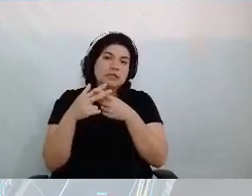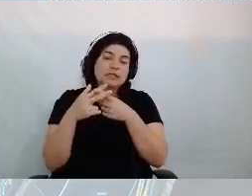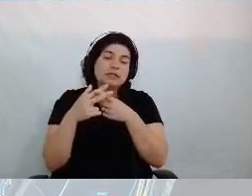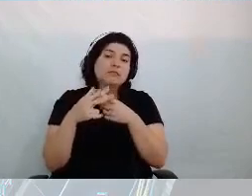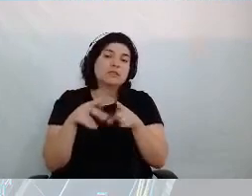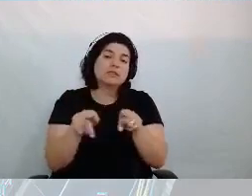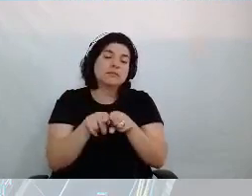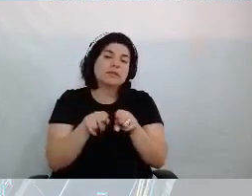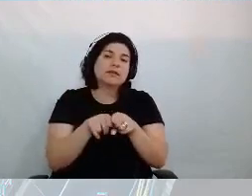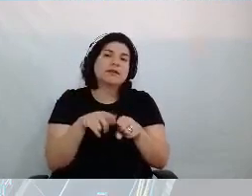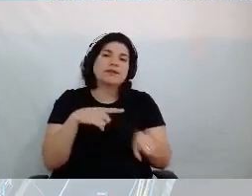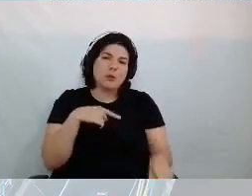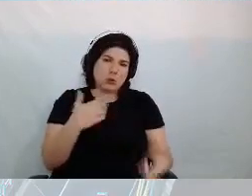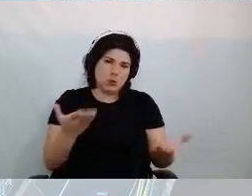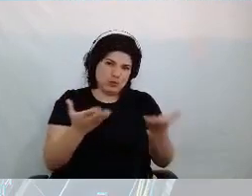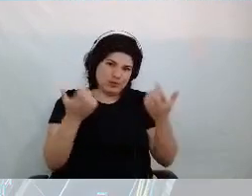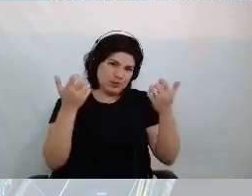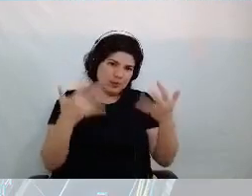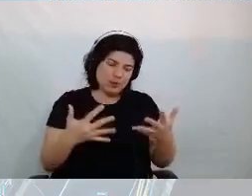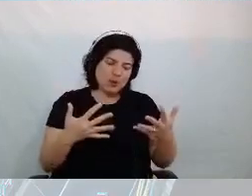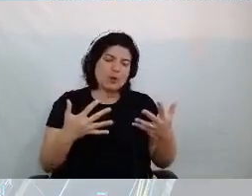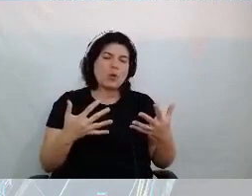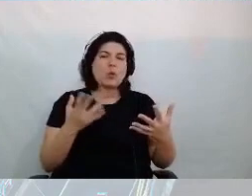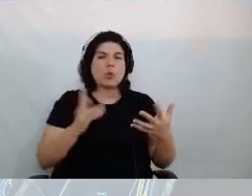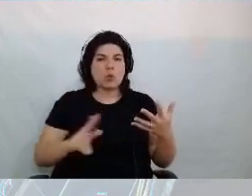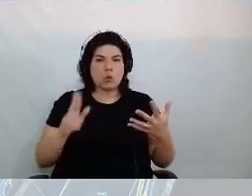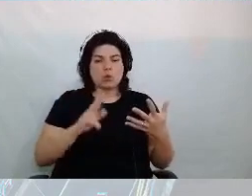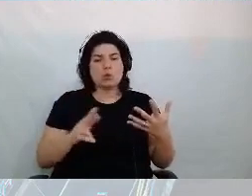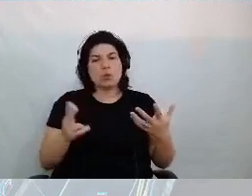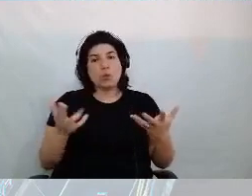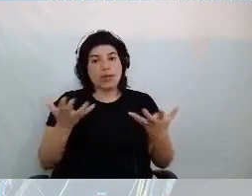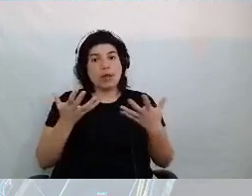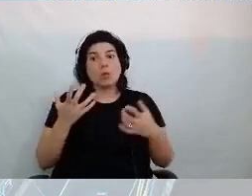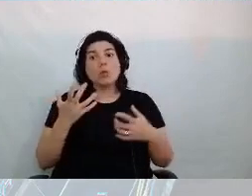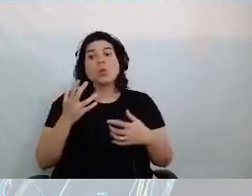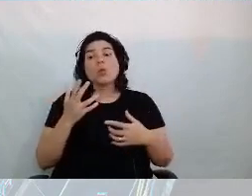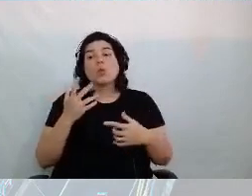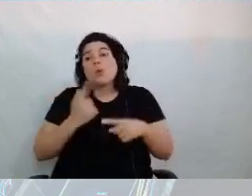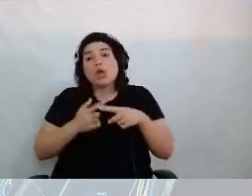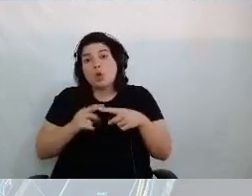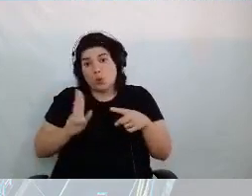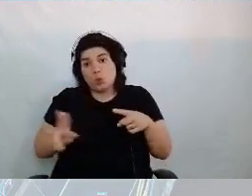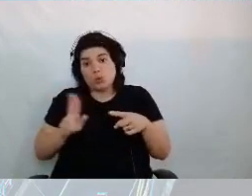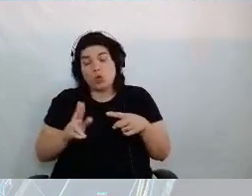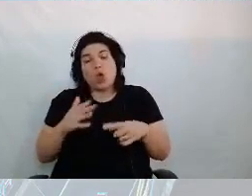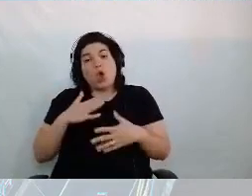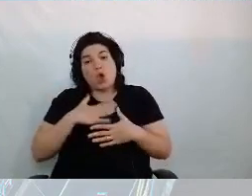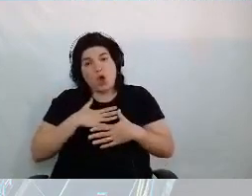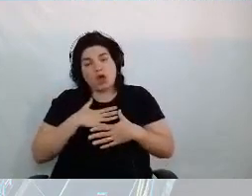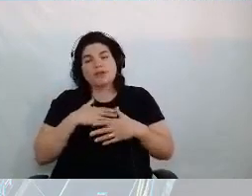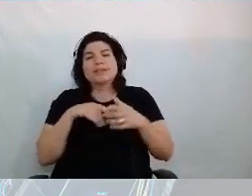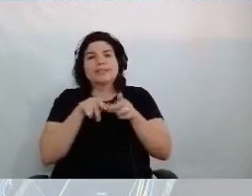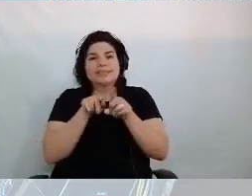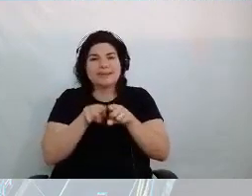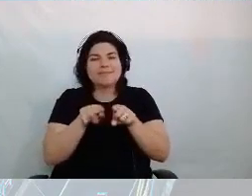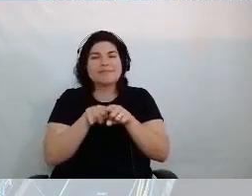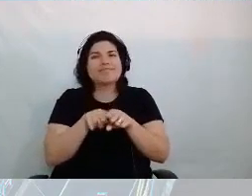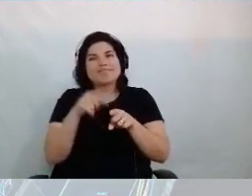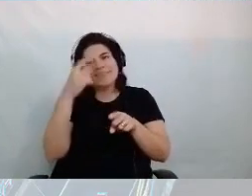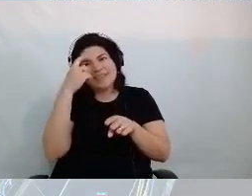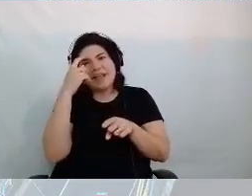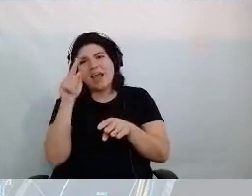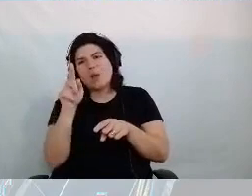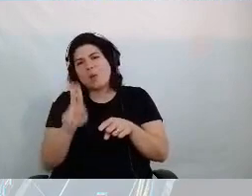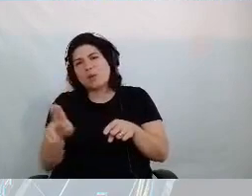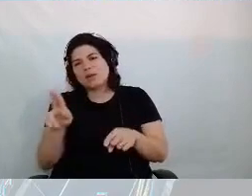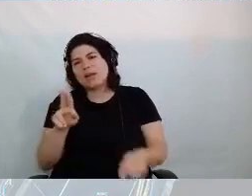que ele comentou, hoje é uma ferramenta que eu uso, e quero comentar o porquê, e gosto de tirar o mito de que quem usa JMeter é